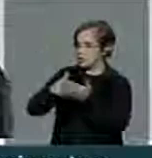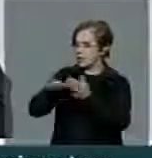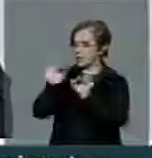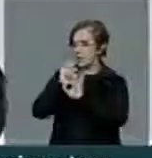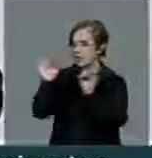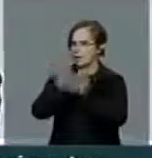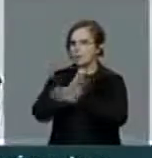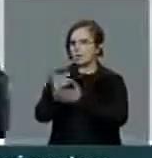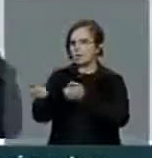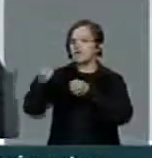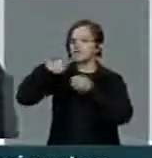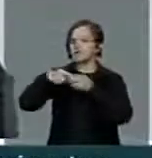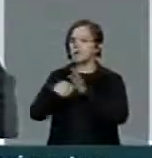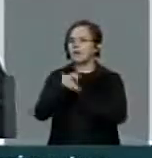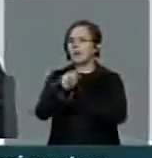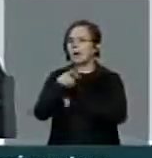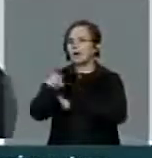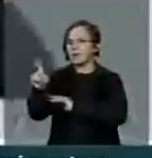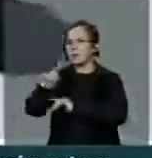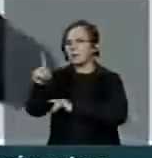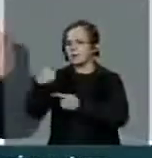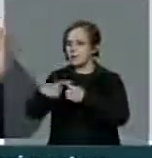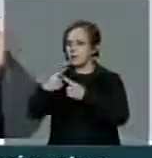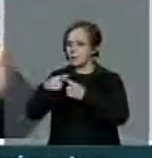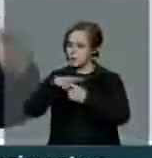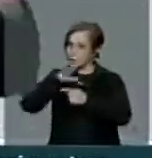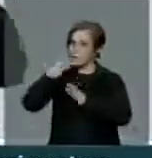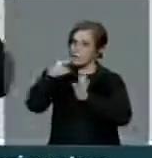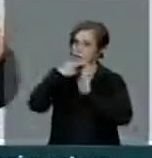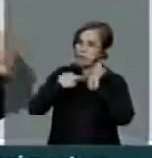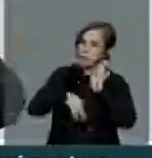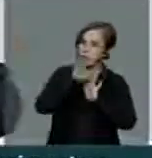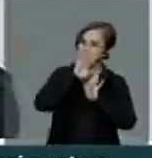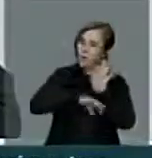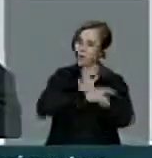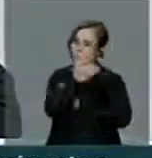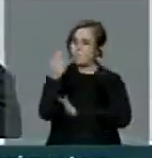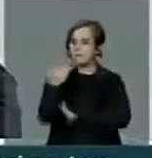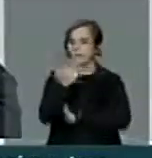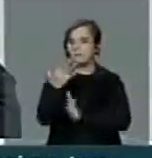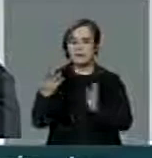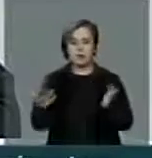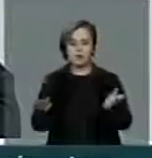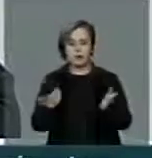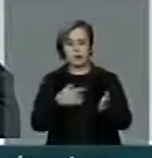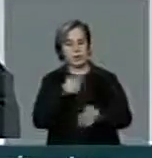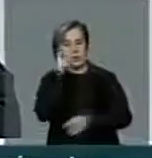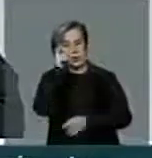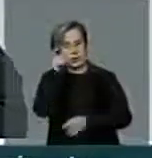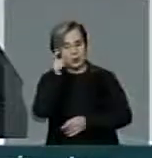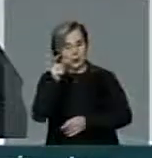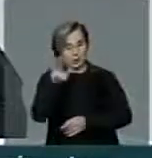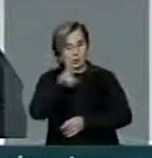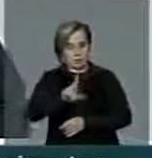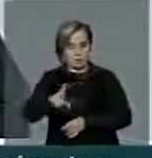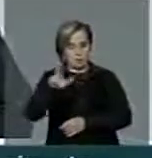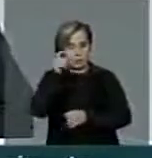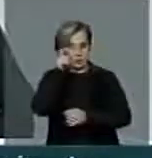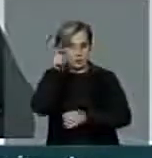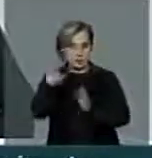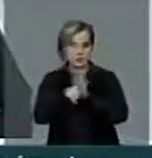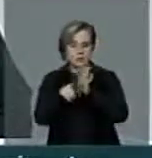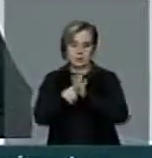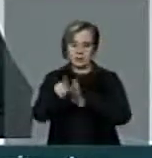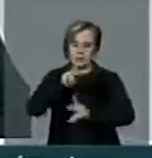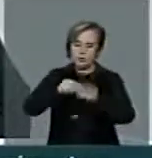que recuperar a APP porque aquele ali está previsto no Código. Essa é a razão porque se pergunta sobre utilidade pública, impacto ambiental, baixo impacto,